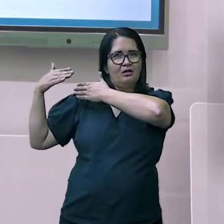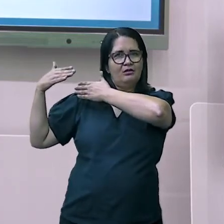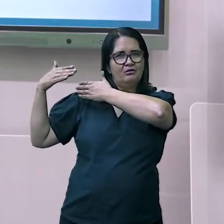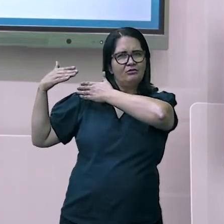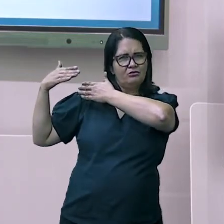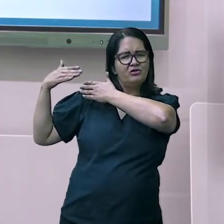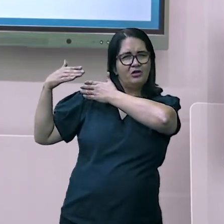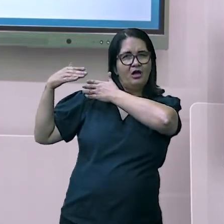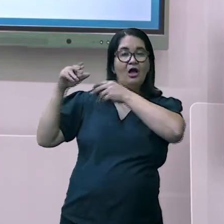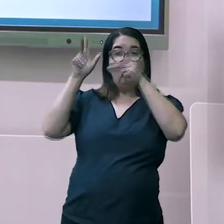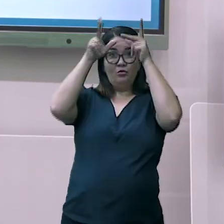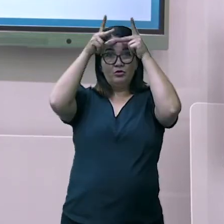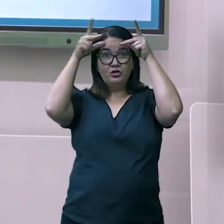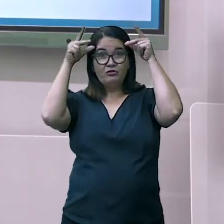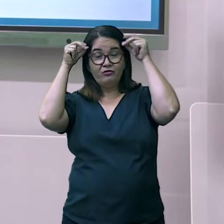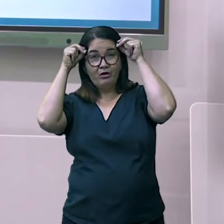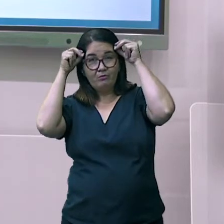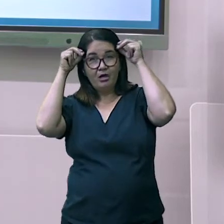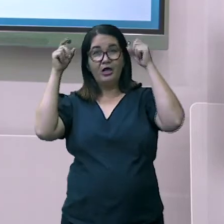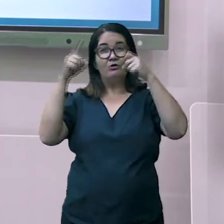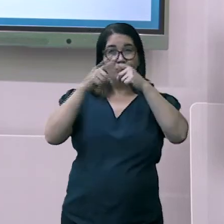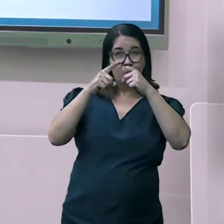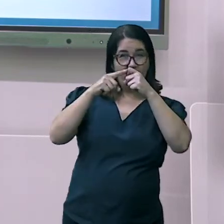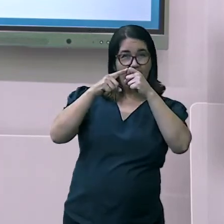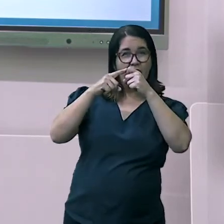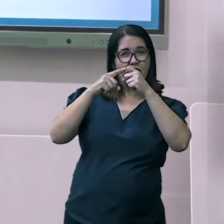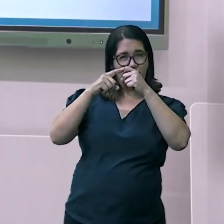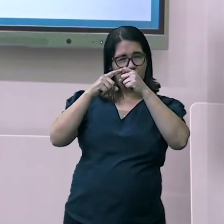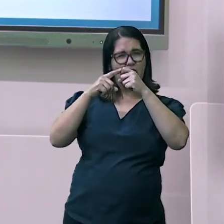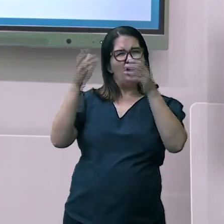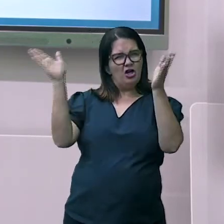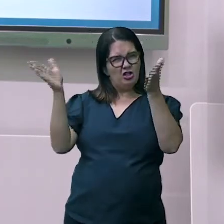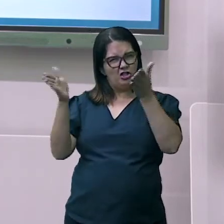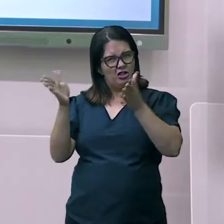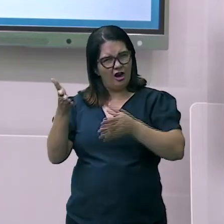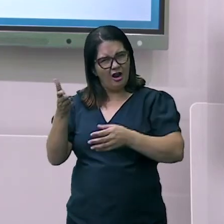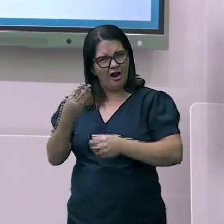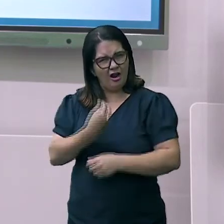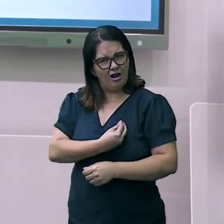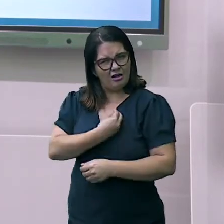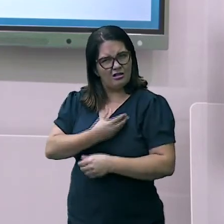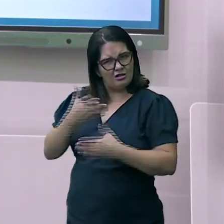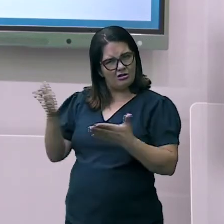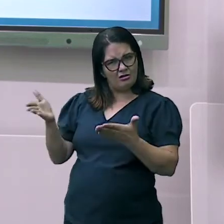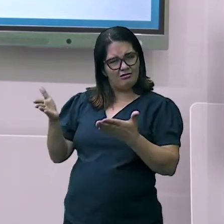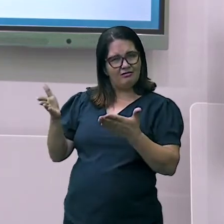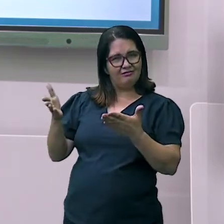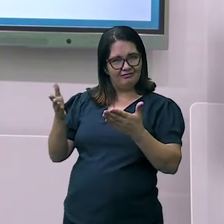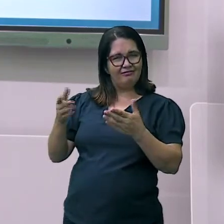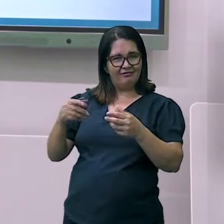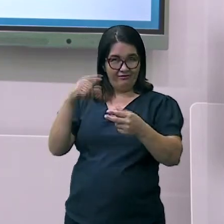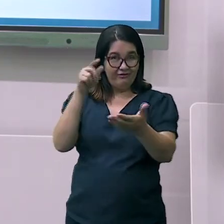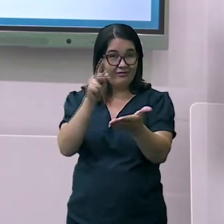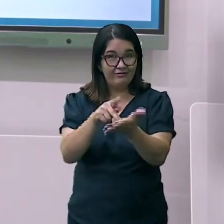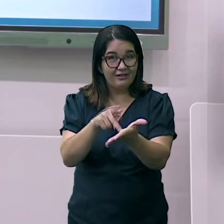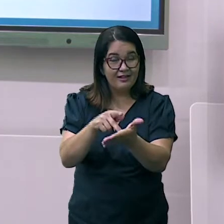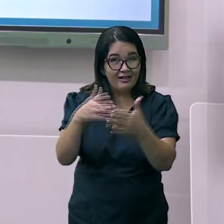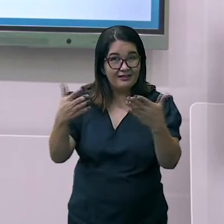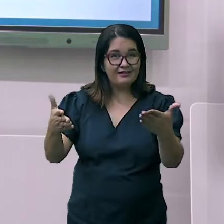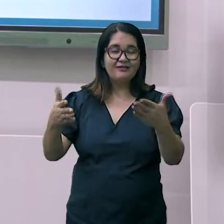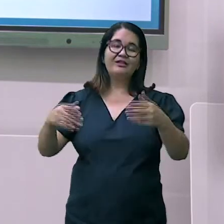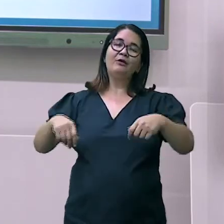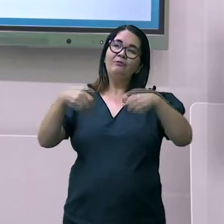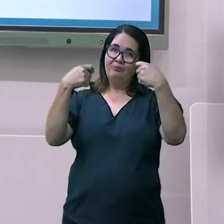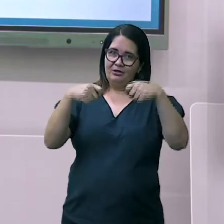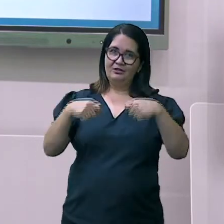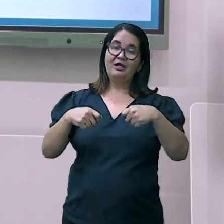seres humanos precisavam de certos cuidados. Mas cuidados esses que não era da forma que conhecemos hoje, não é